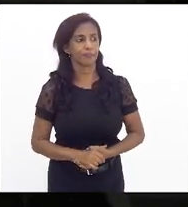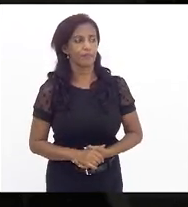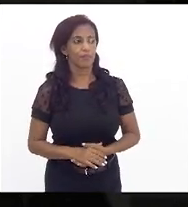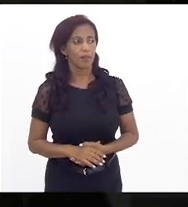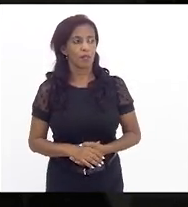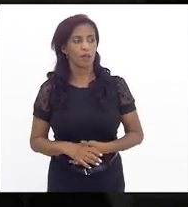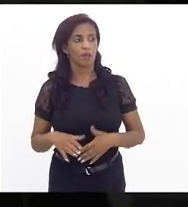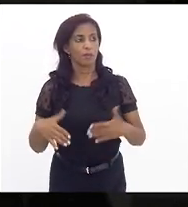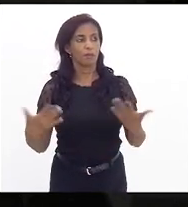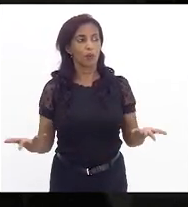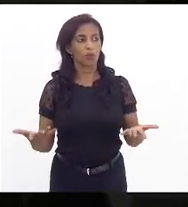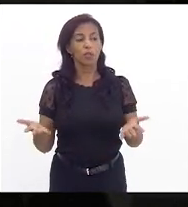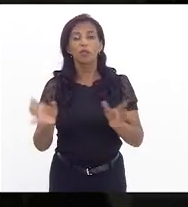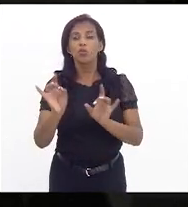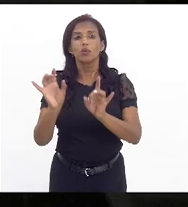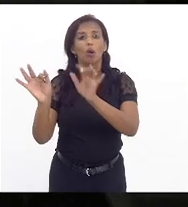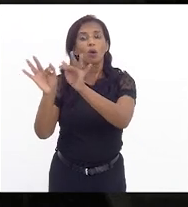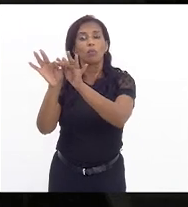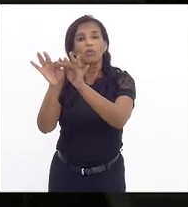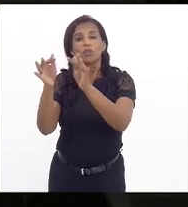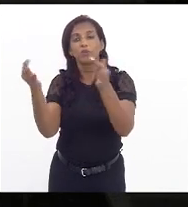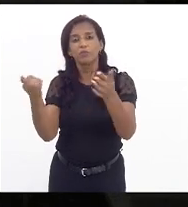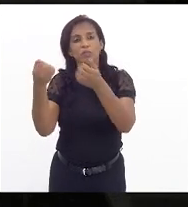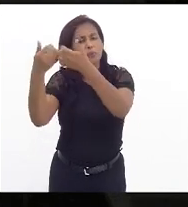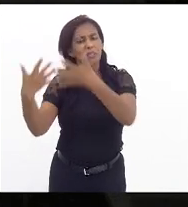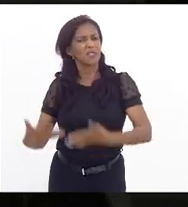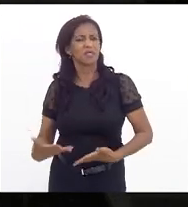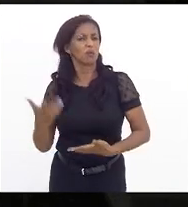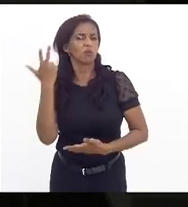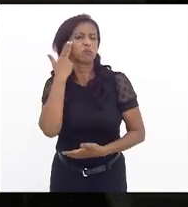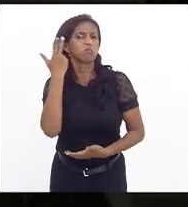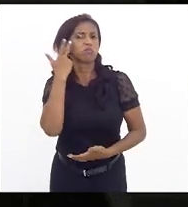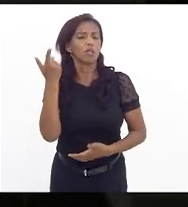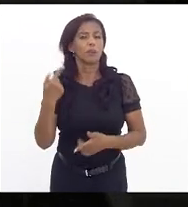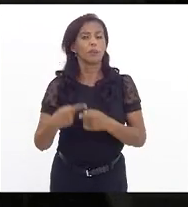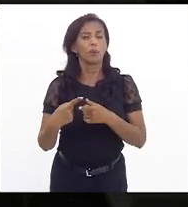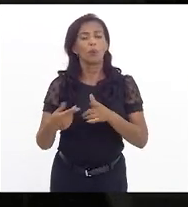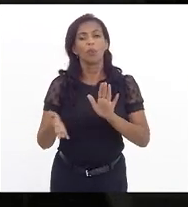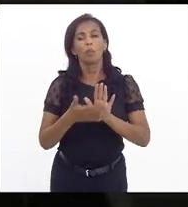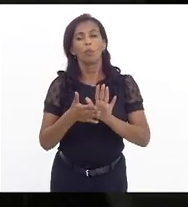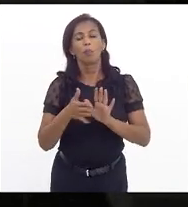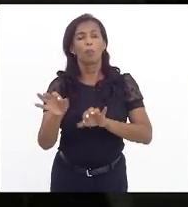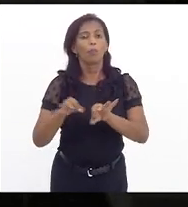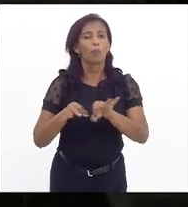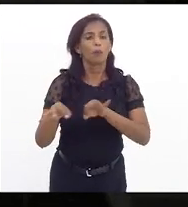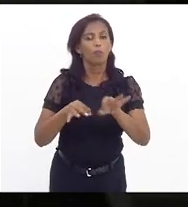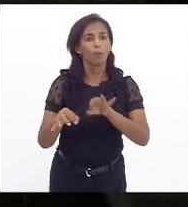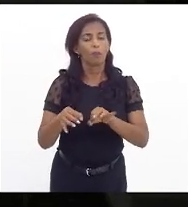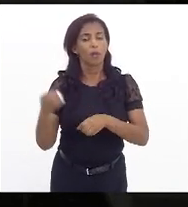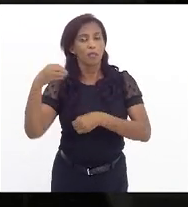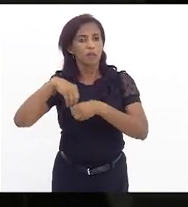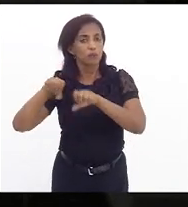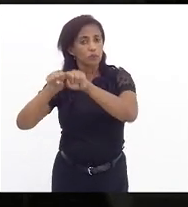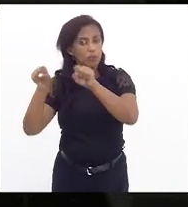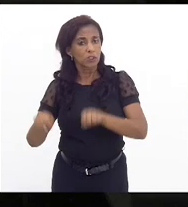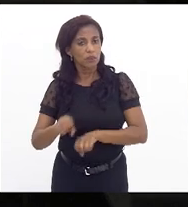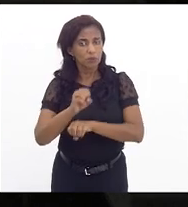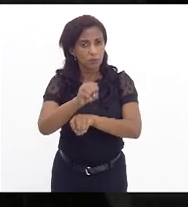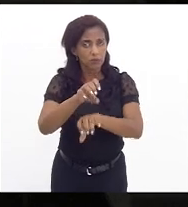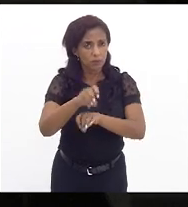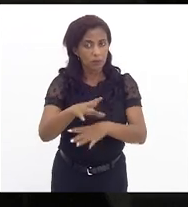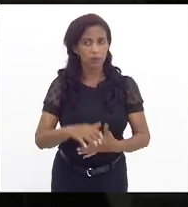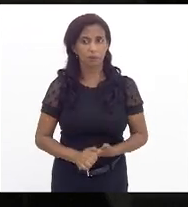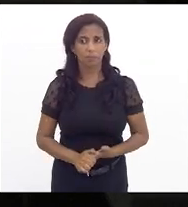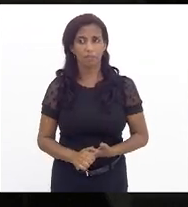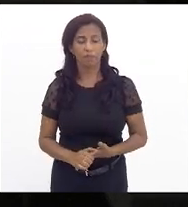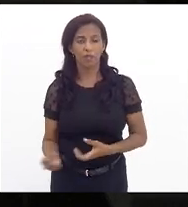Portanto, apenas uma explicação aqui conceitual. O que nosso projeto propõe é que no âmbito do sistema estadual de ensino,